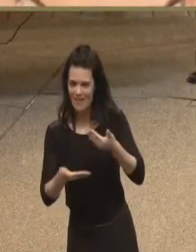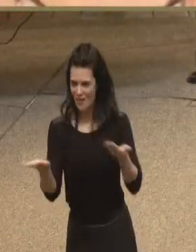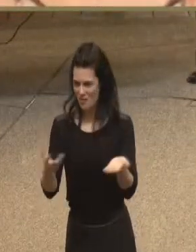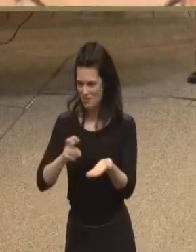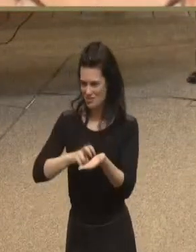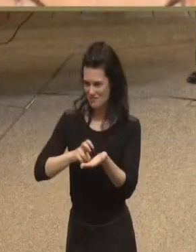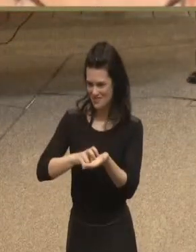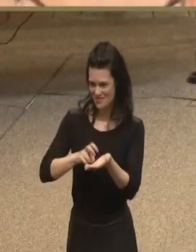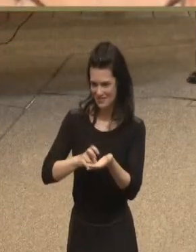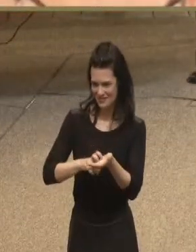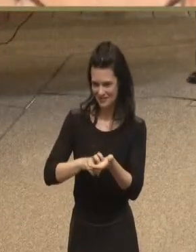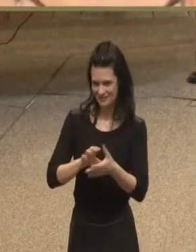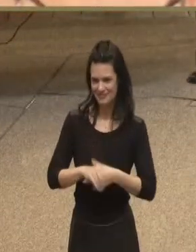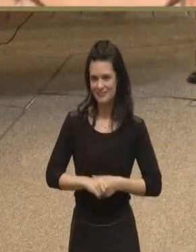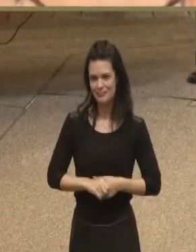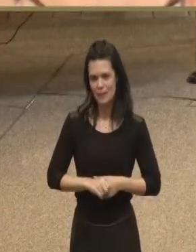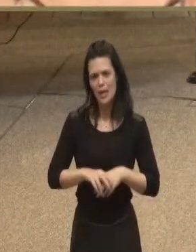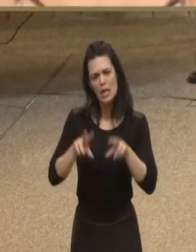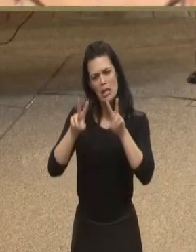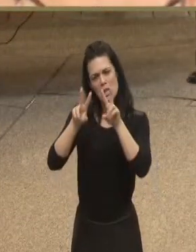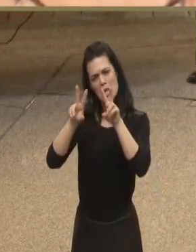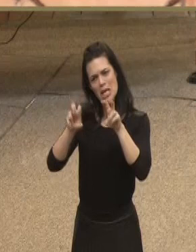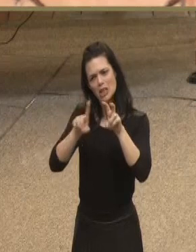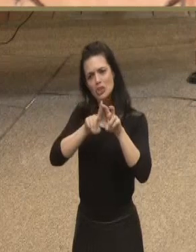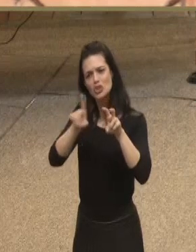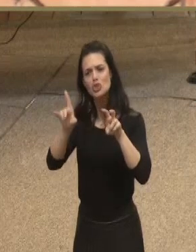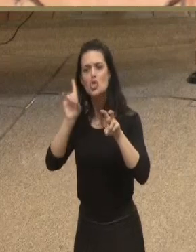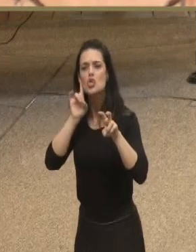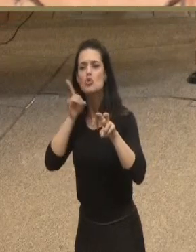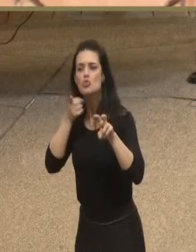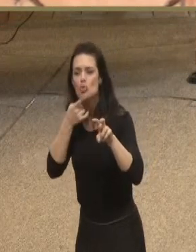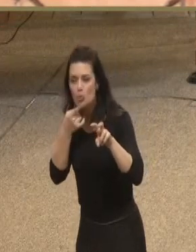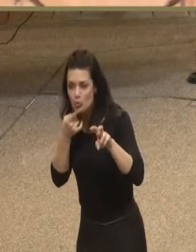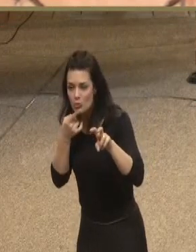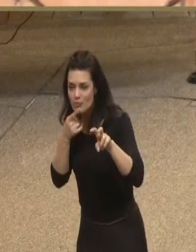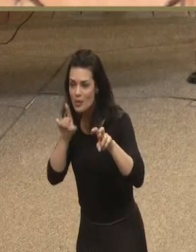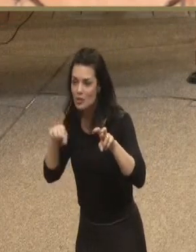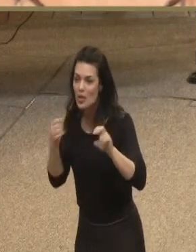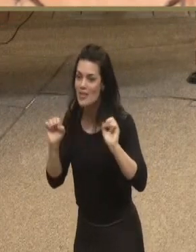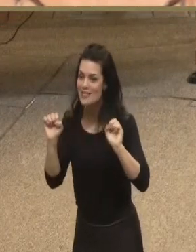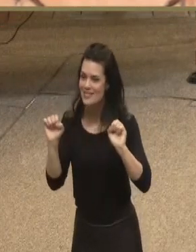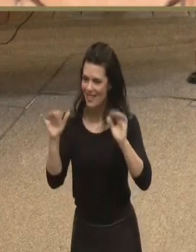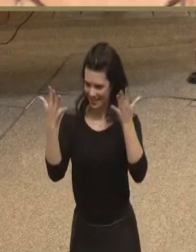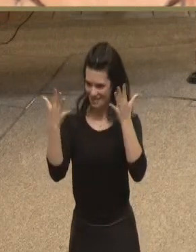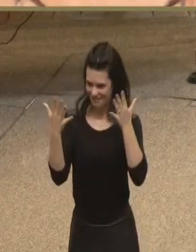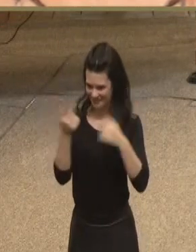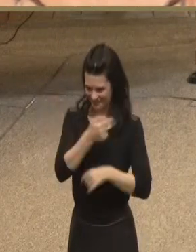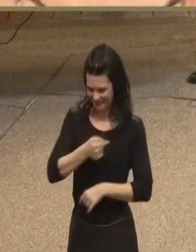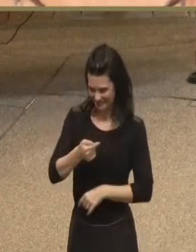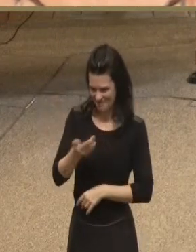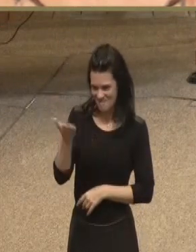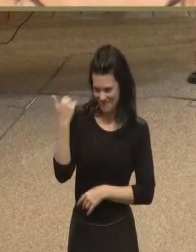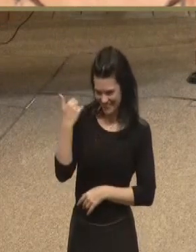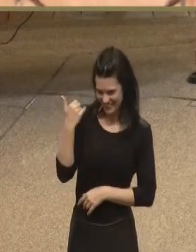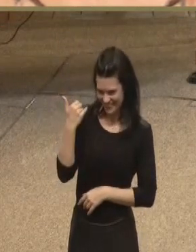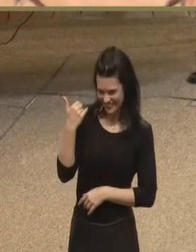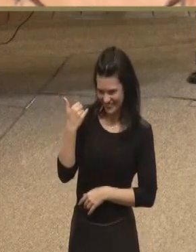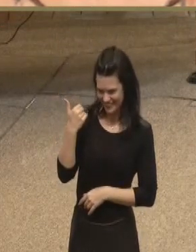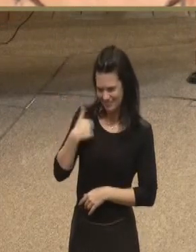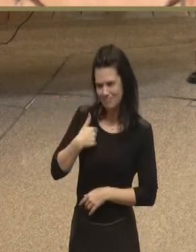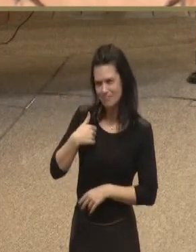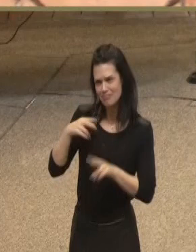é nessa temática do Dia do Surdo que nós celebramos essa semana que me veio